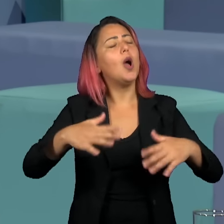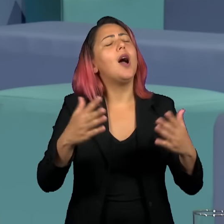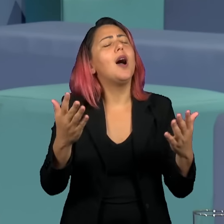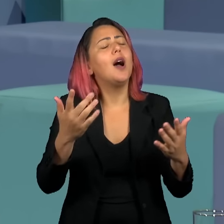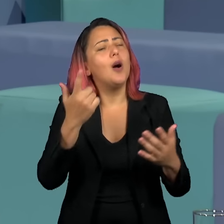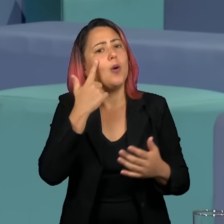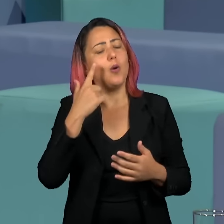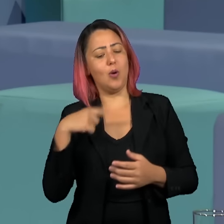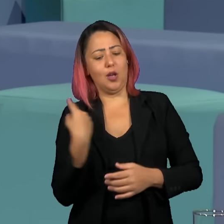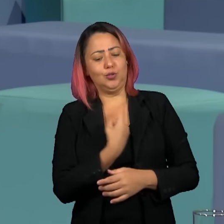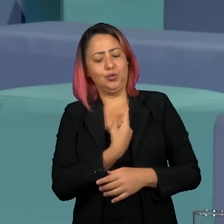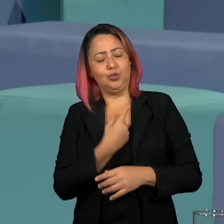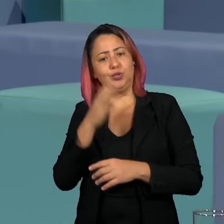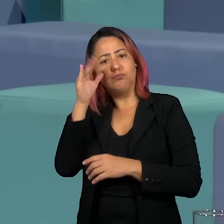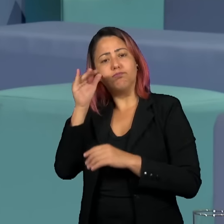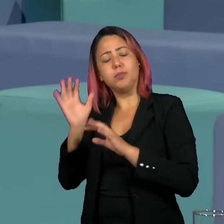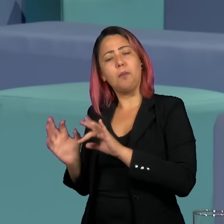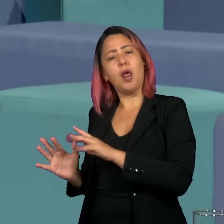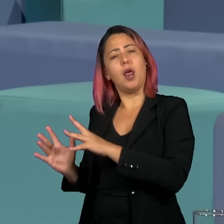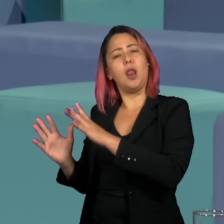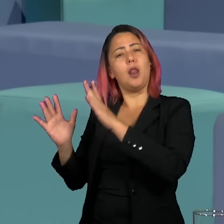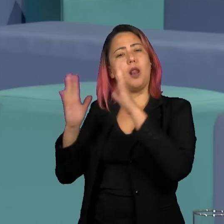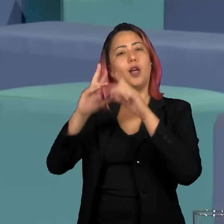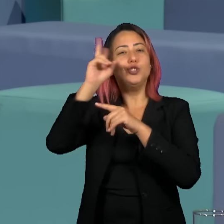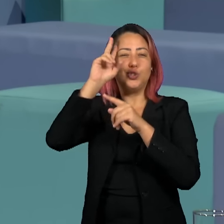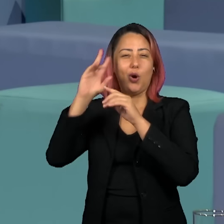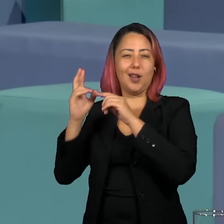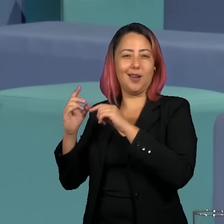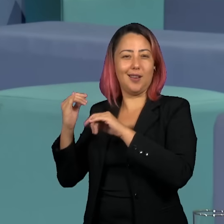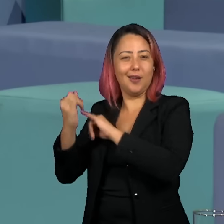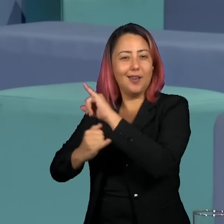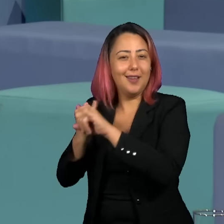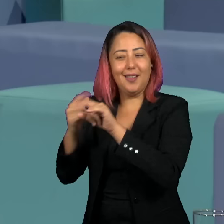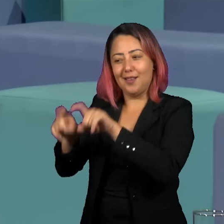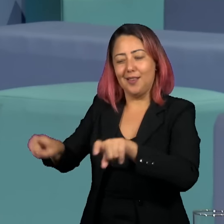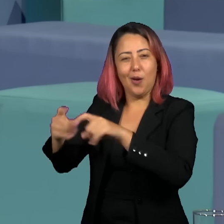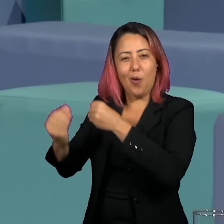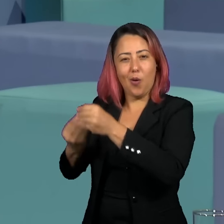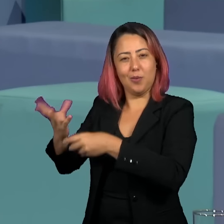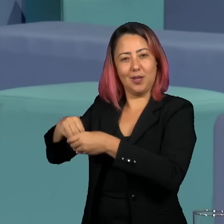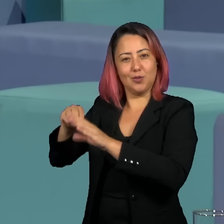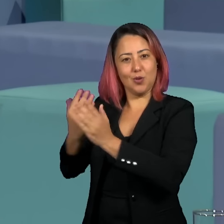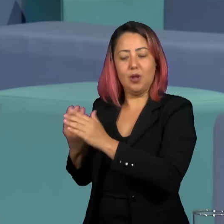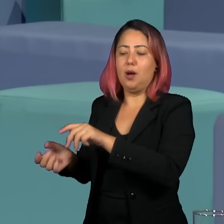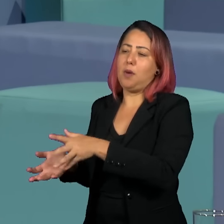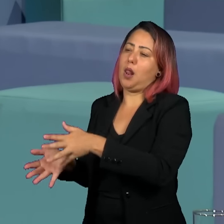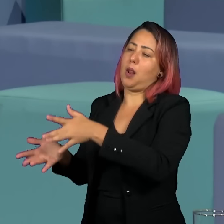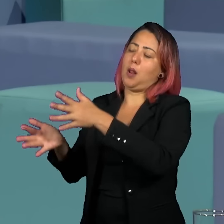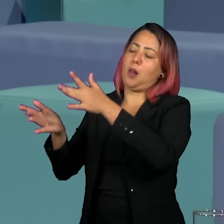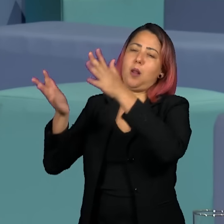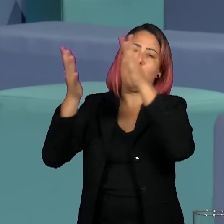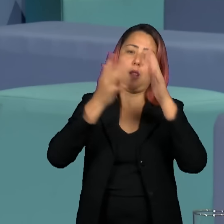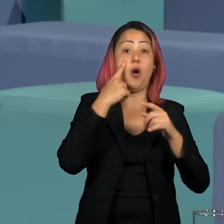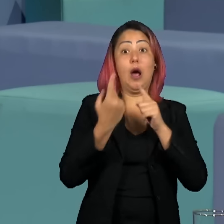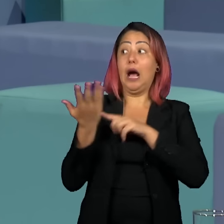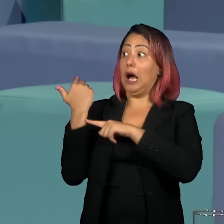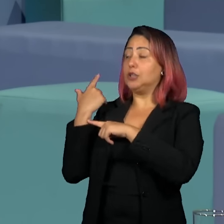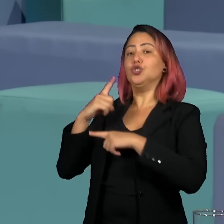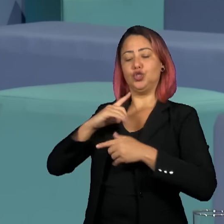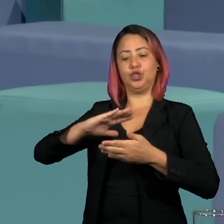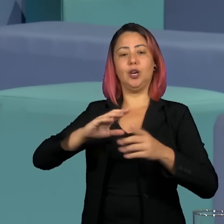né acompanhando aí ao longo da história da informática n primeiro uma resistência muito grande é ter um computador dentro da escola depois a usar o